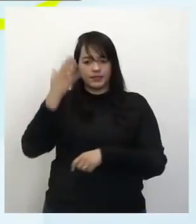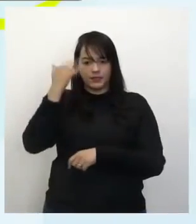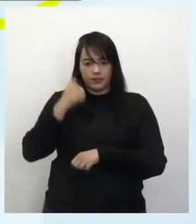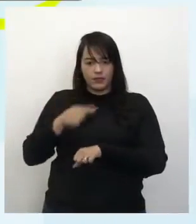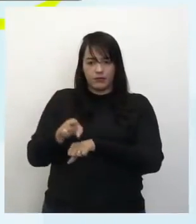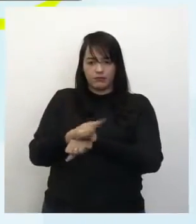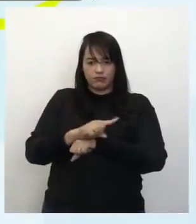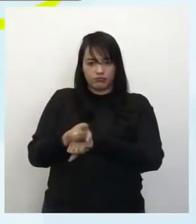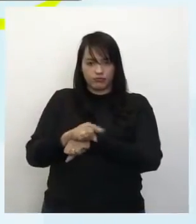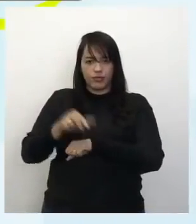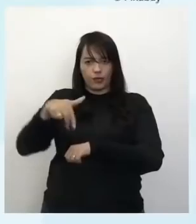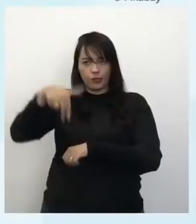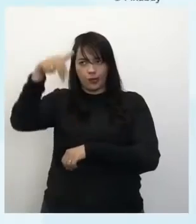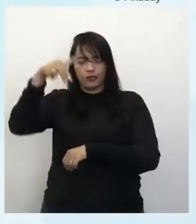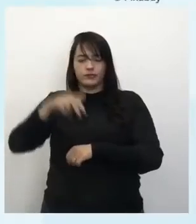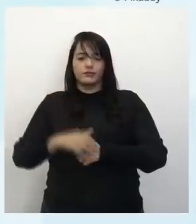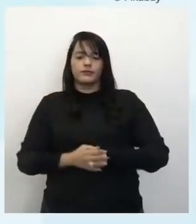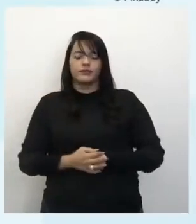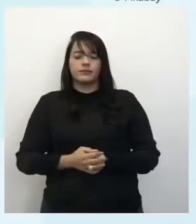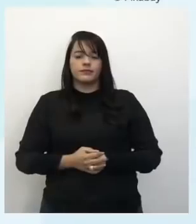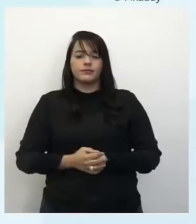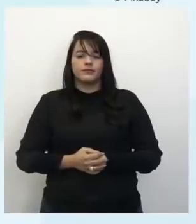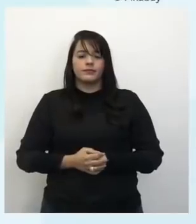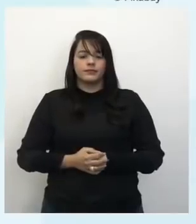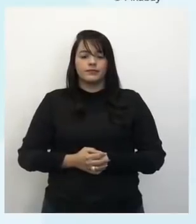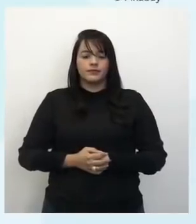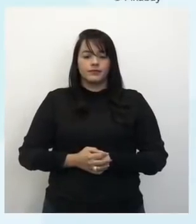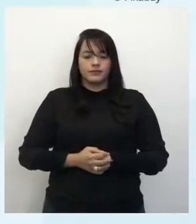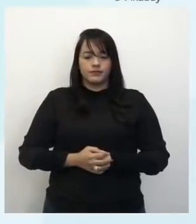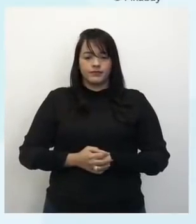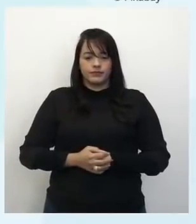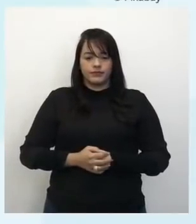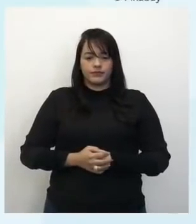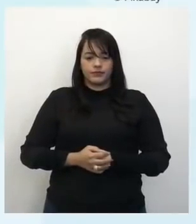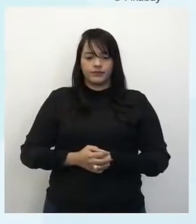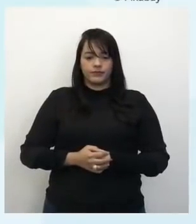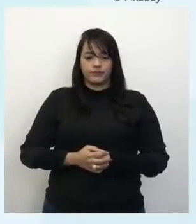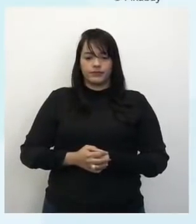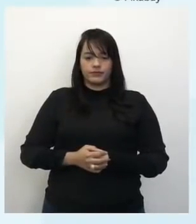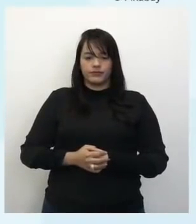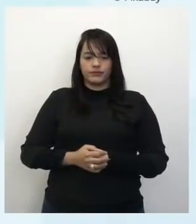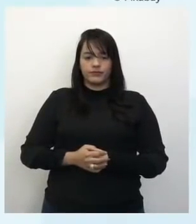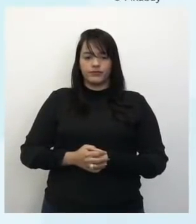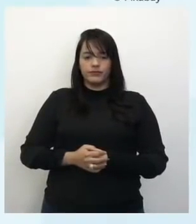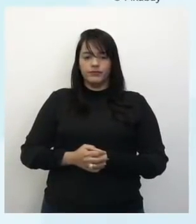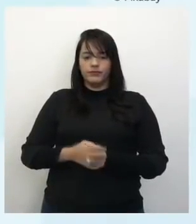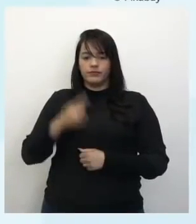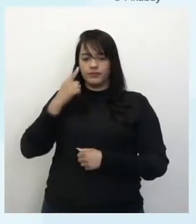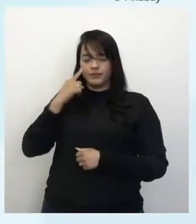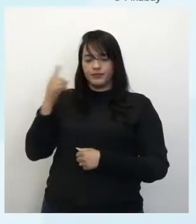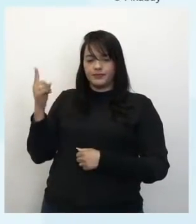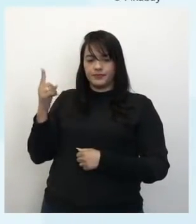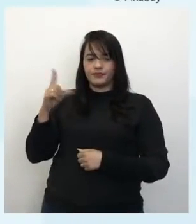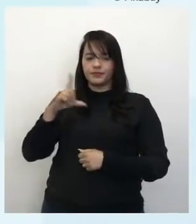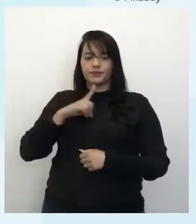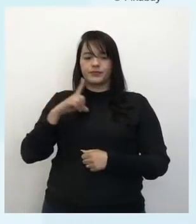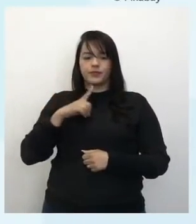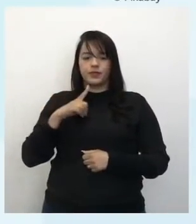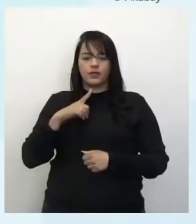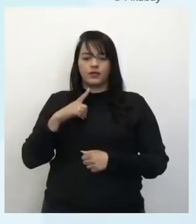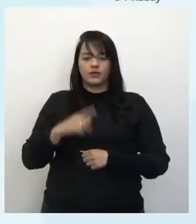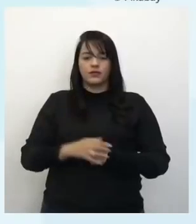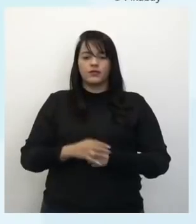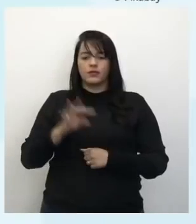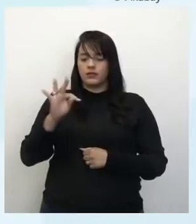tall... Opa! Lá. Voltei. A gente tem tall, que é alto, né? Nesse caso aqui, então